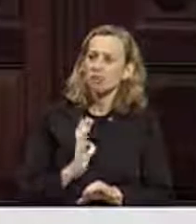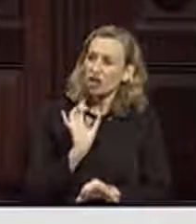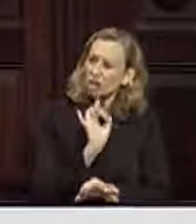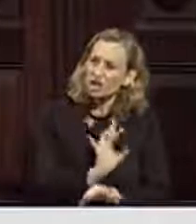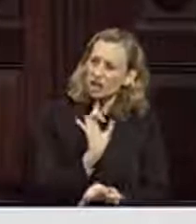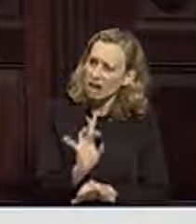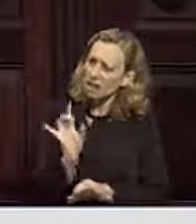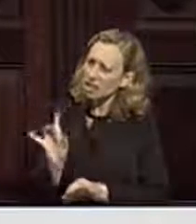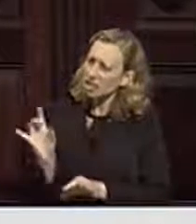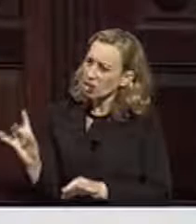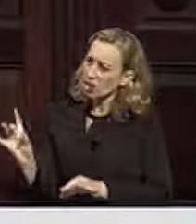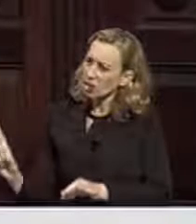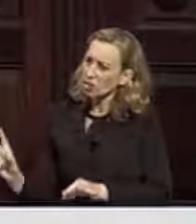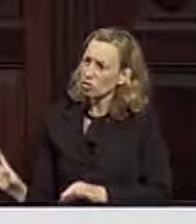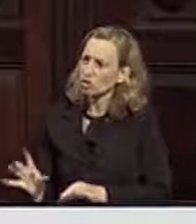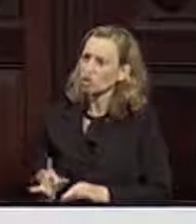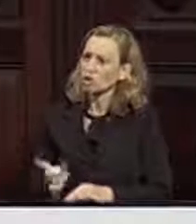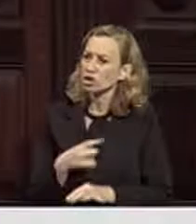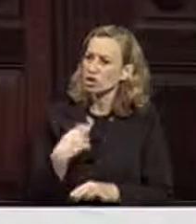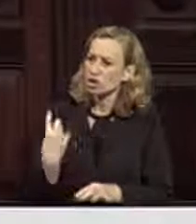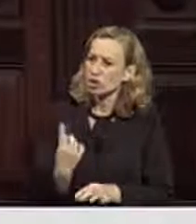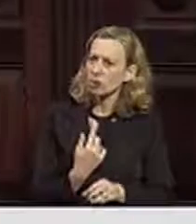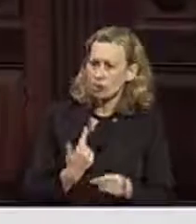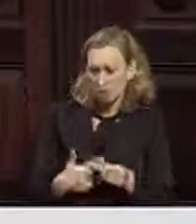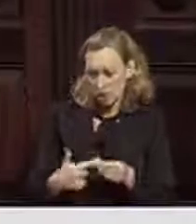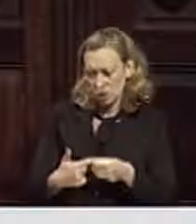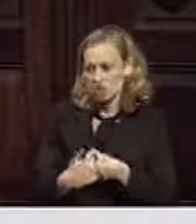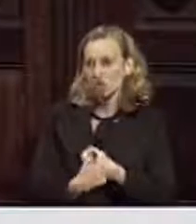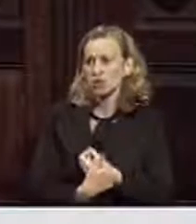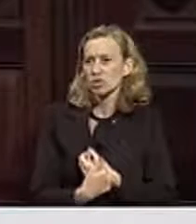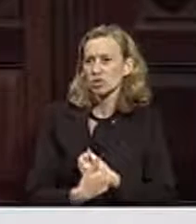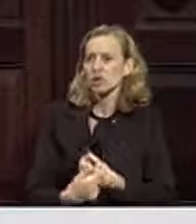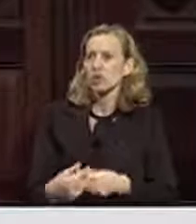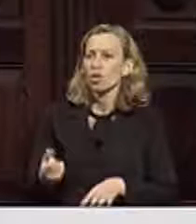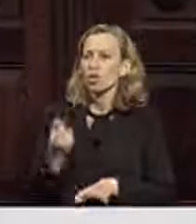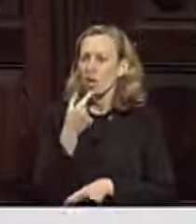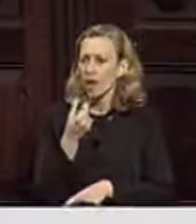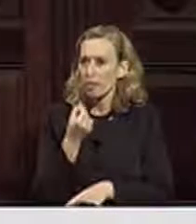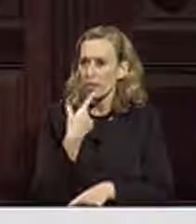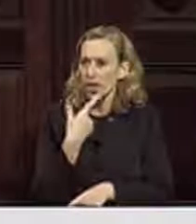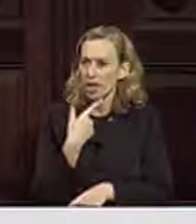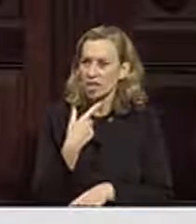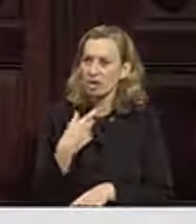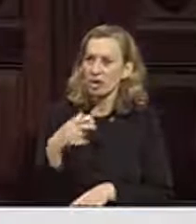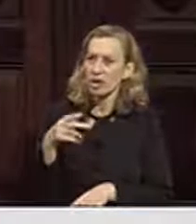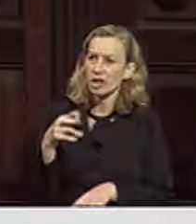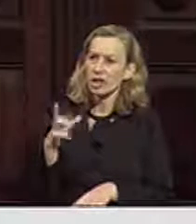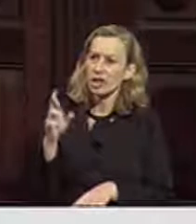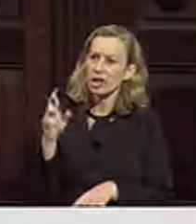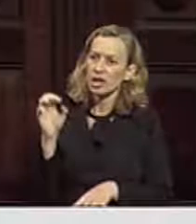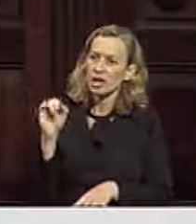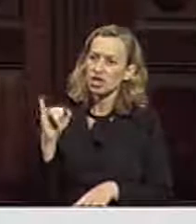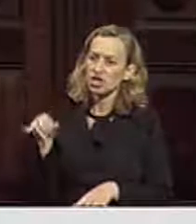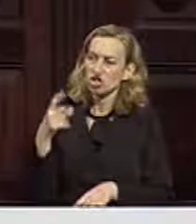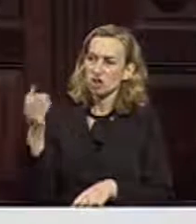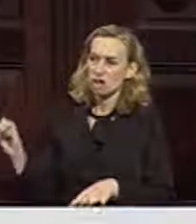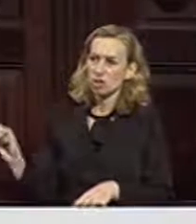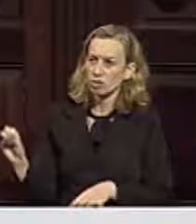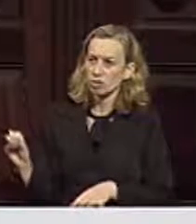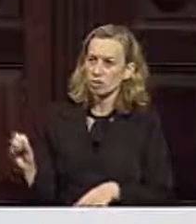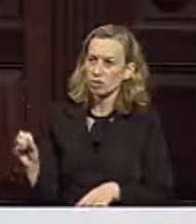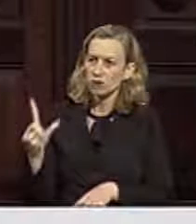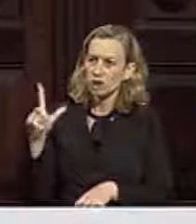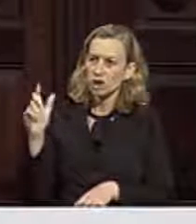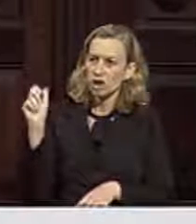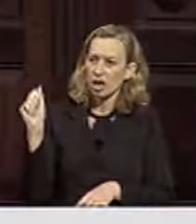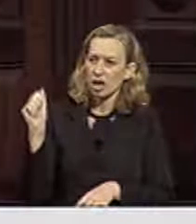potencialidades de cada uma das nossas regiões. Ora, o remédio para a região dos lagos, que o deputado Jânio Mendes é o seu grande